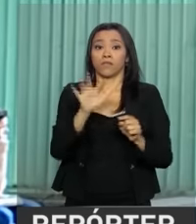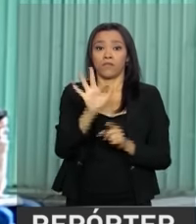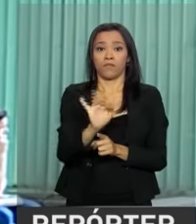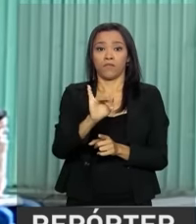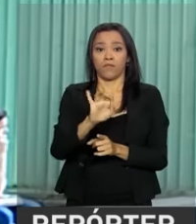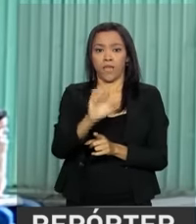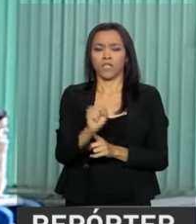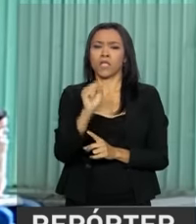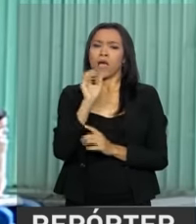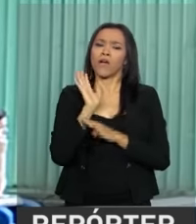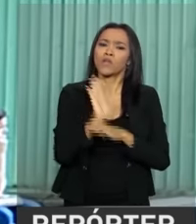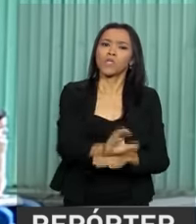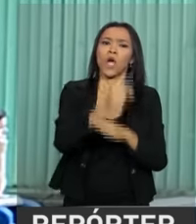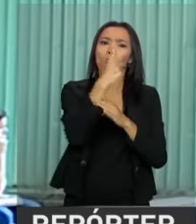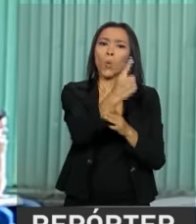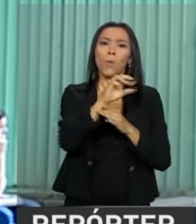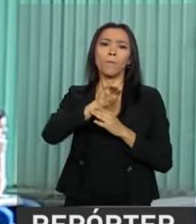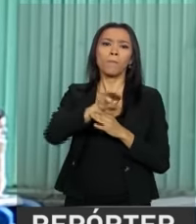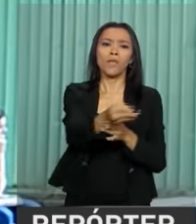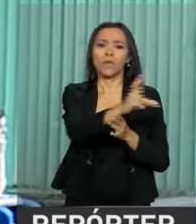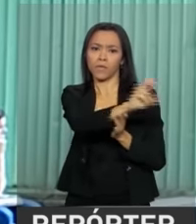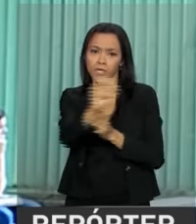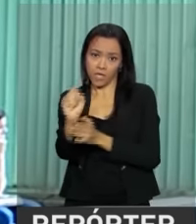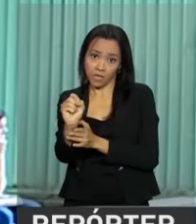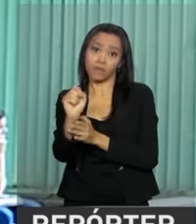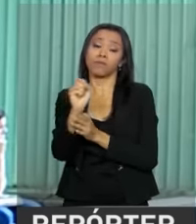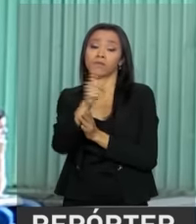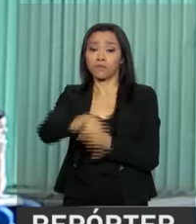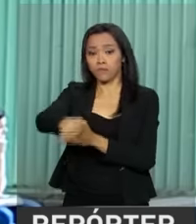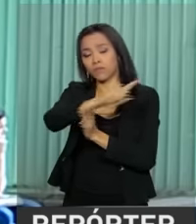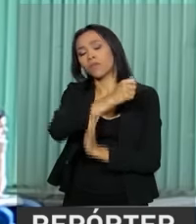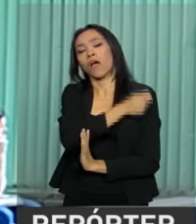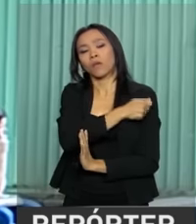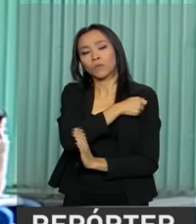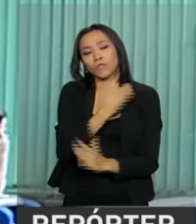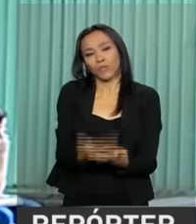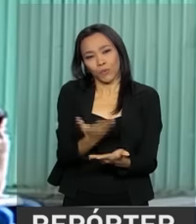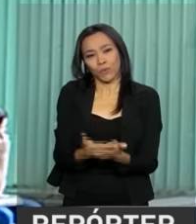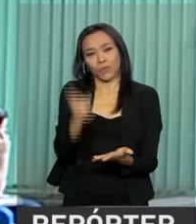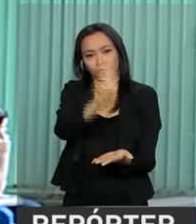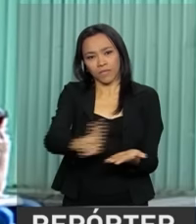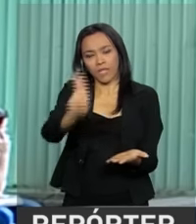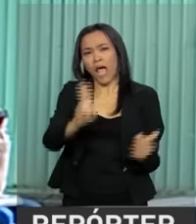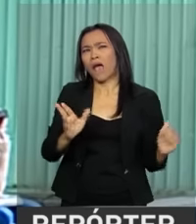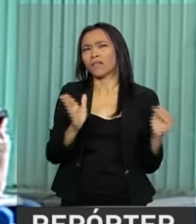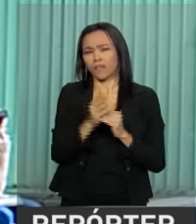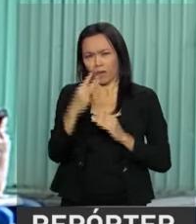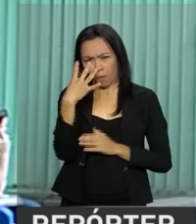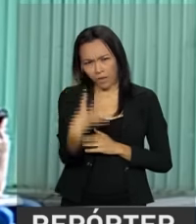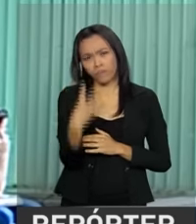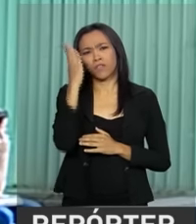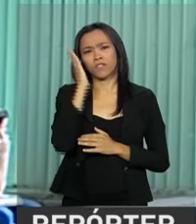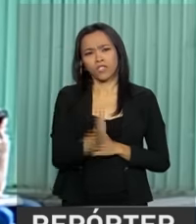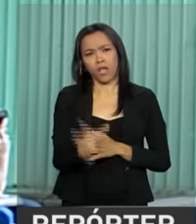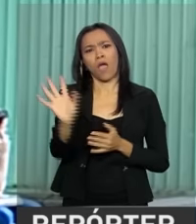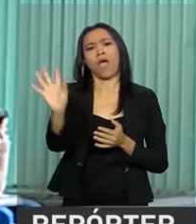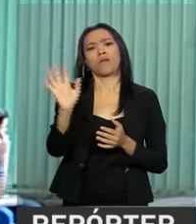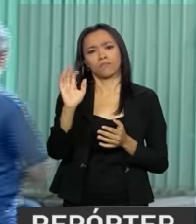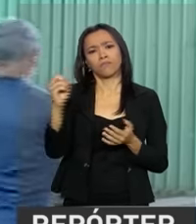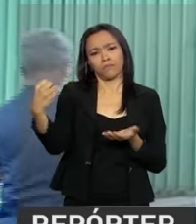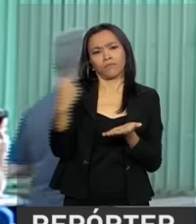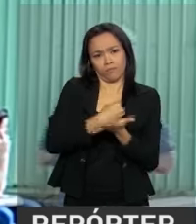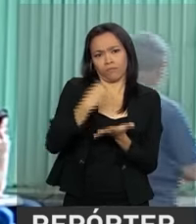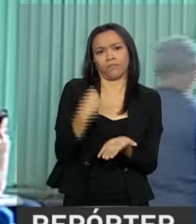1. milhão de estudantes universitários até a quarta-feira 710.000 já haviam